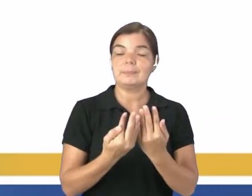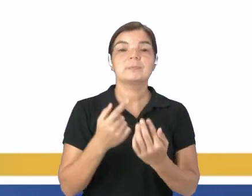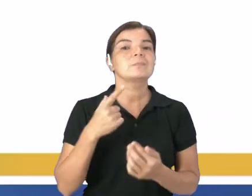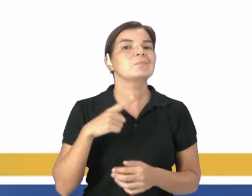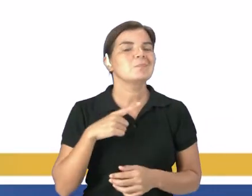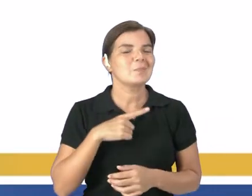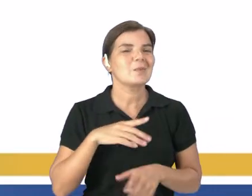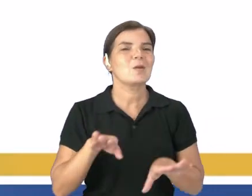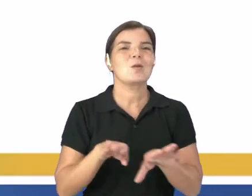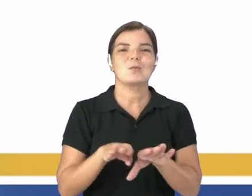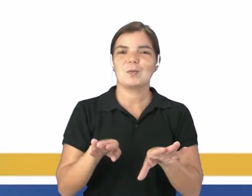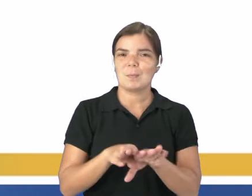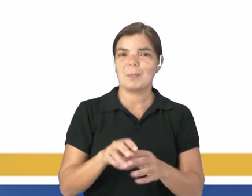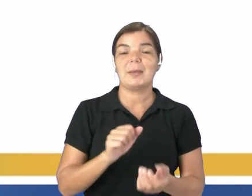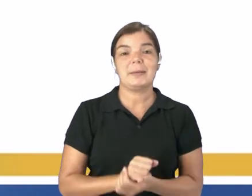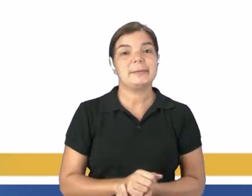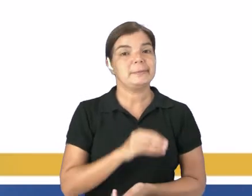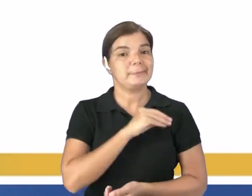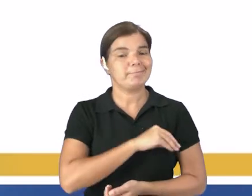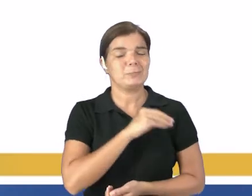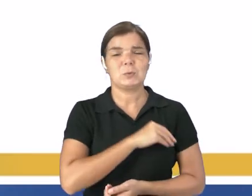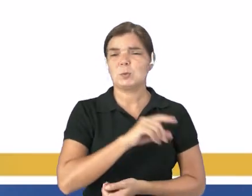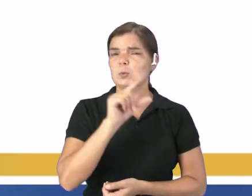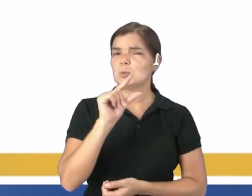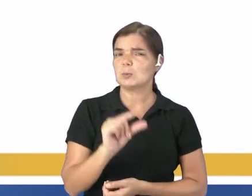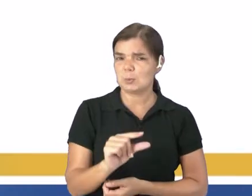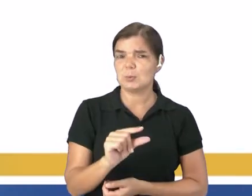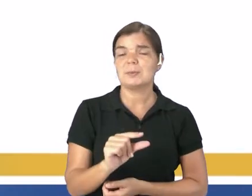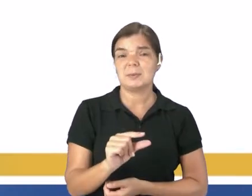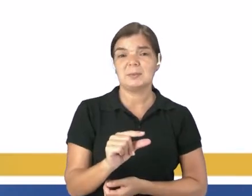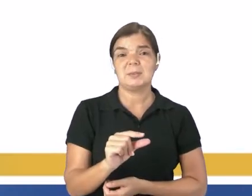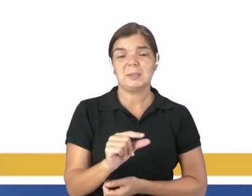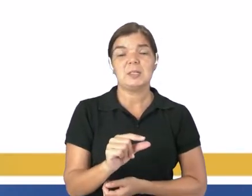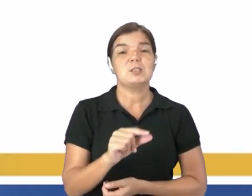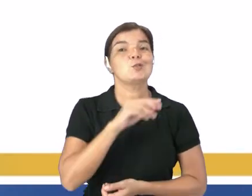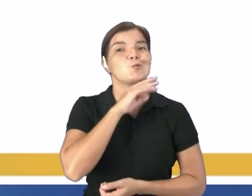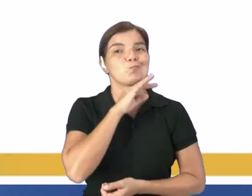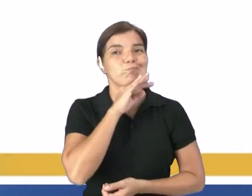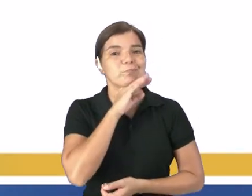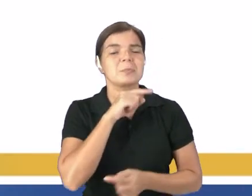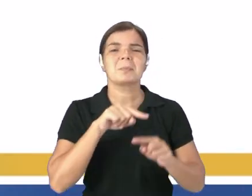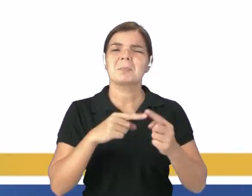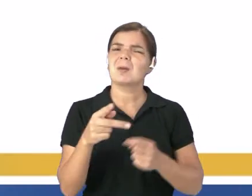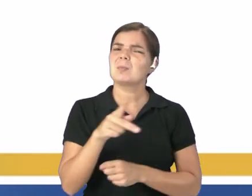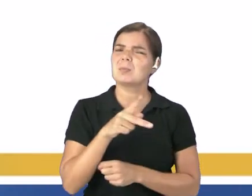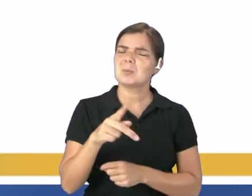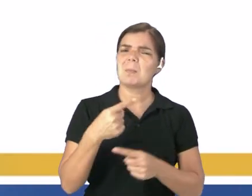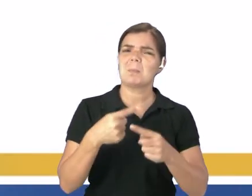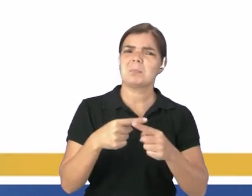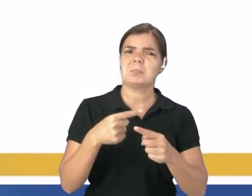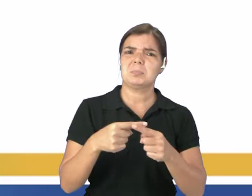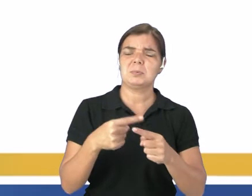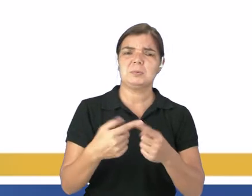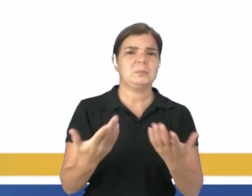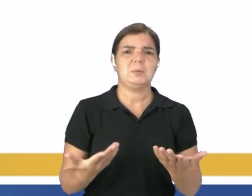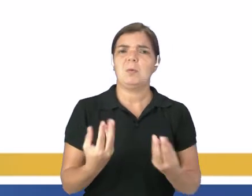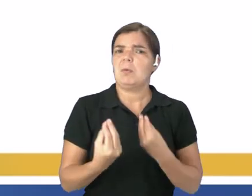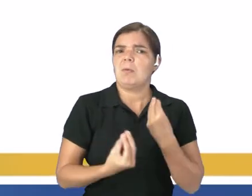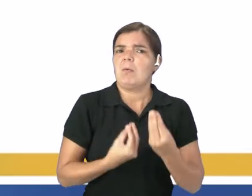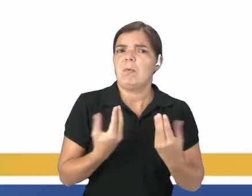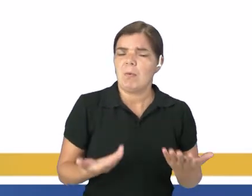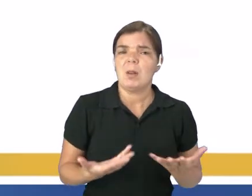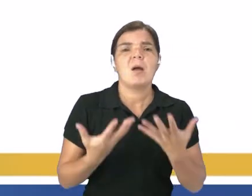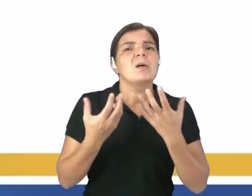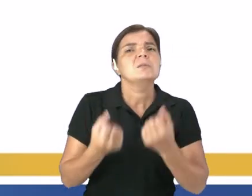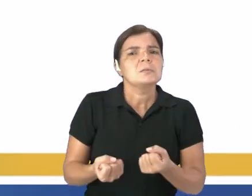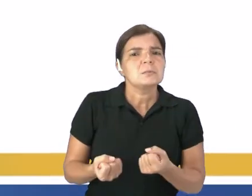muitas situações a salários muito baixos e a condições muito ruins. Mas, professora, por que ele se submete a isso? Por que ele